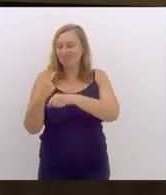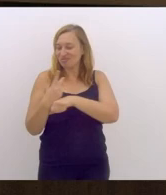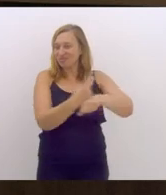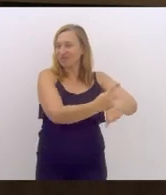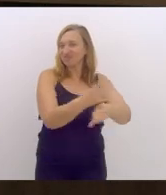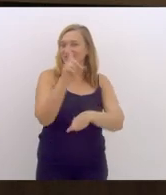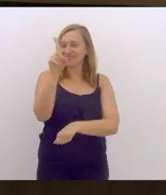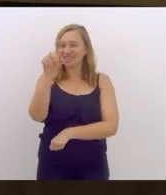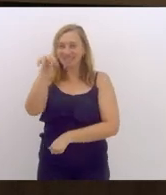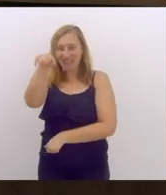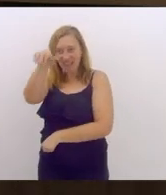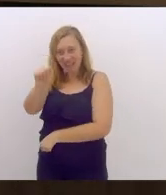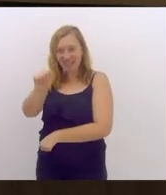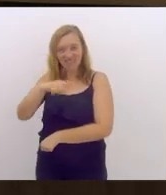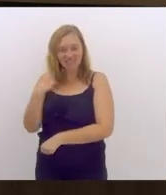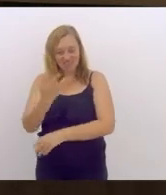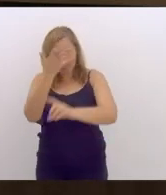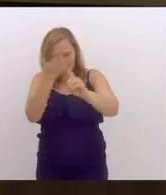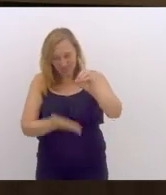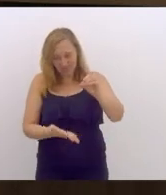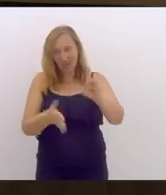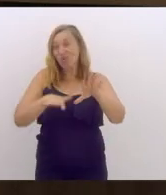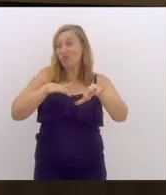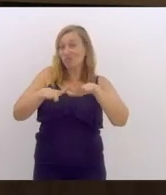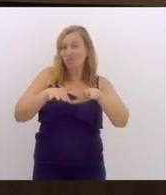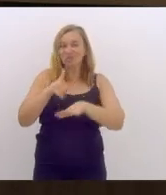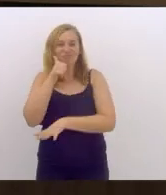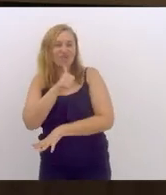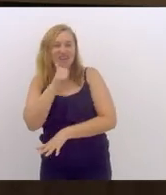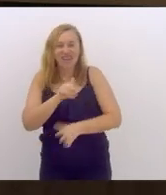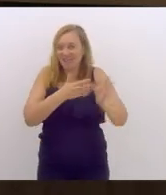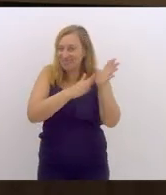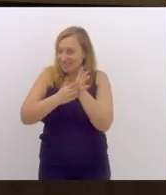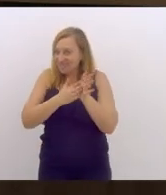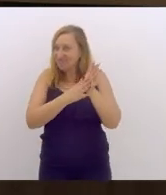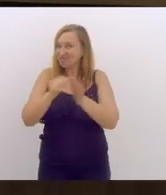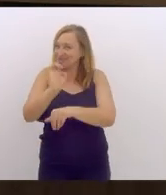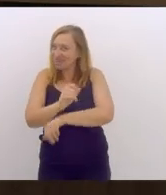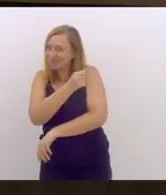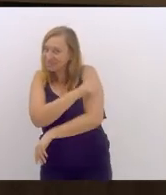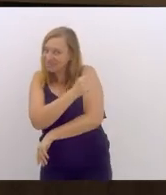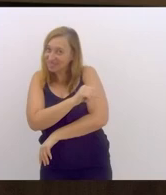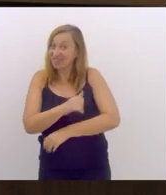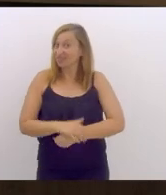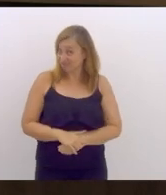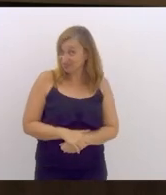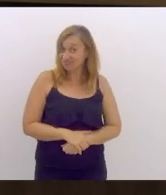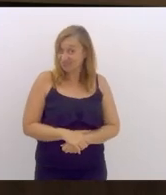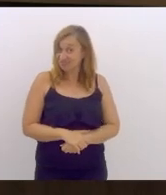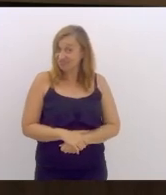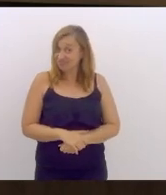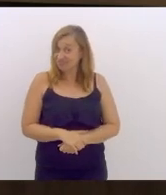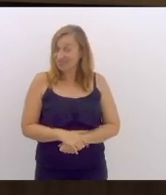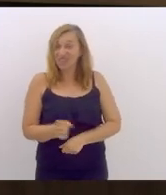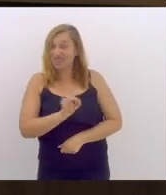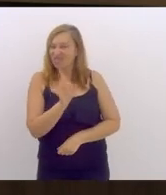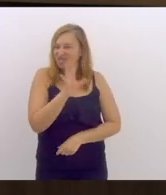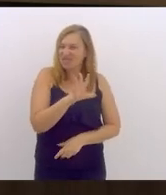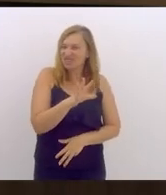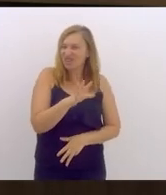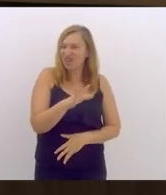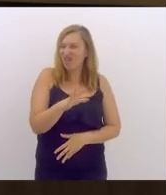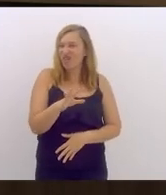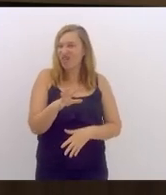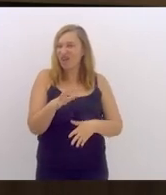Dandara a gente homenageia o movimento mulheres sambistas do Estado do Rio de Janeiro que garante aí não só a